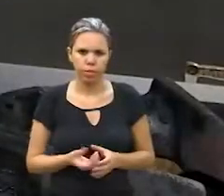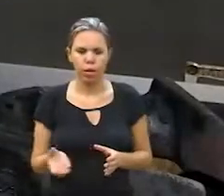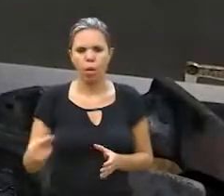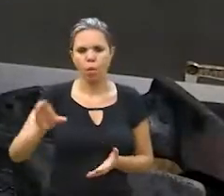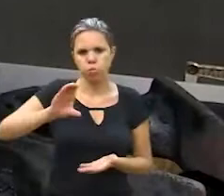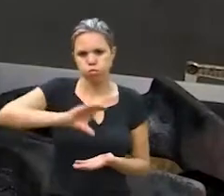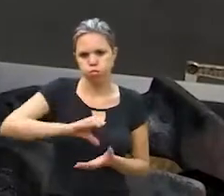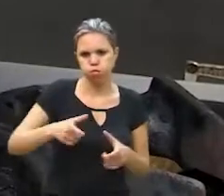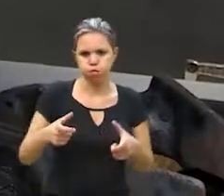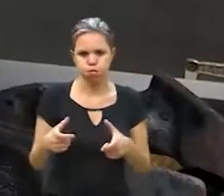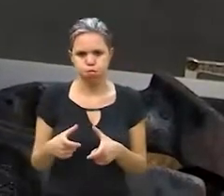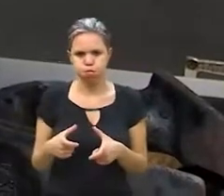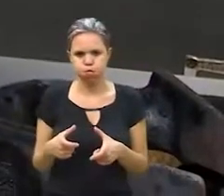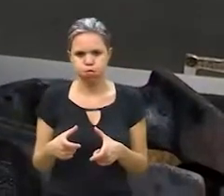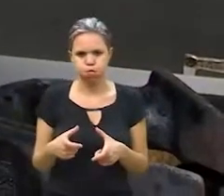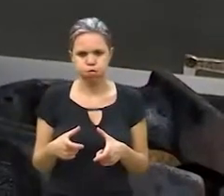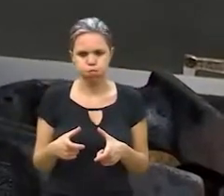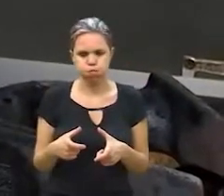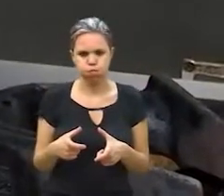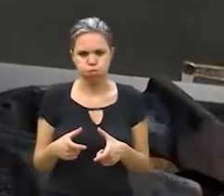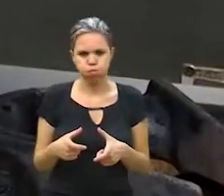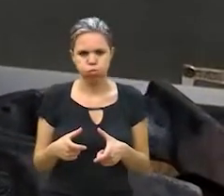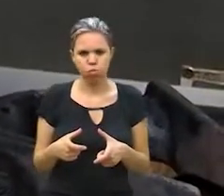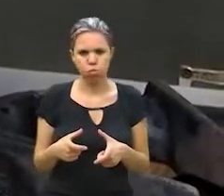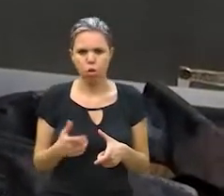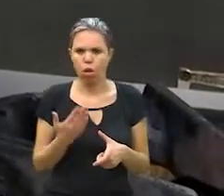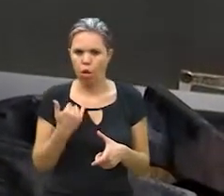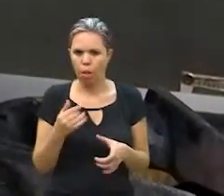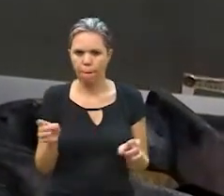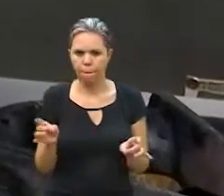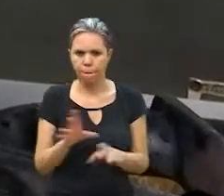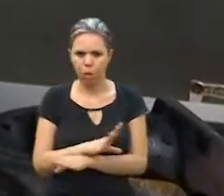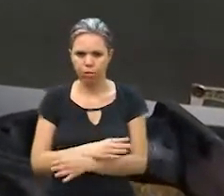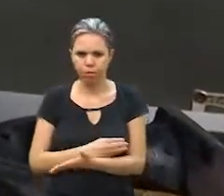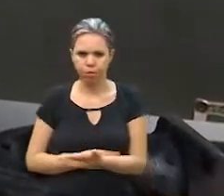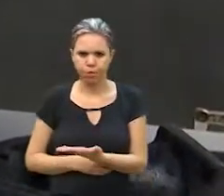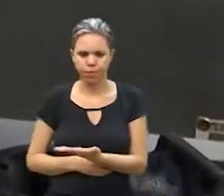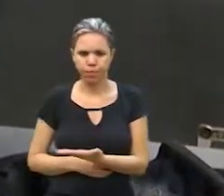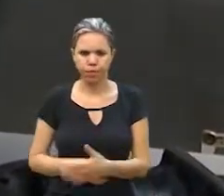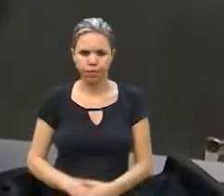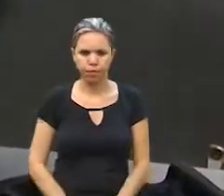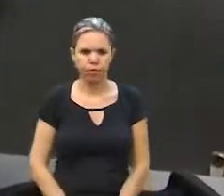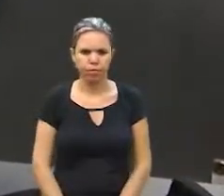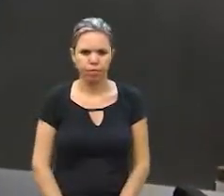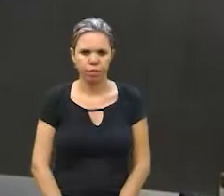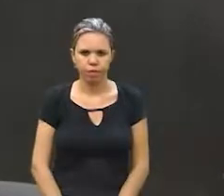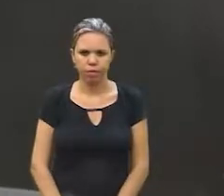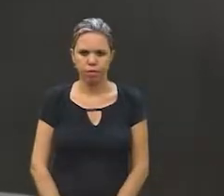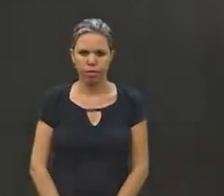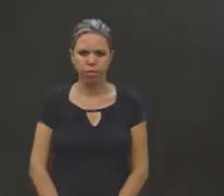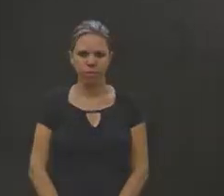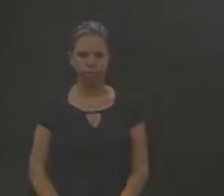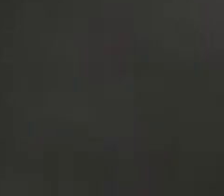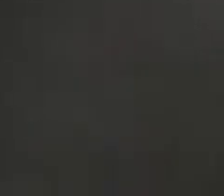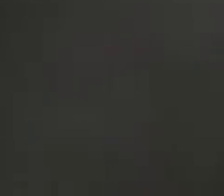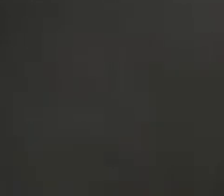Coloque o risoto num prato fundo e sirva. Está pronta a nossa receita.